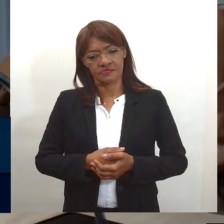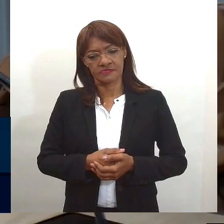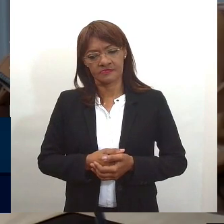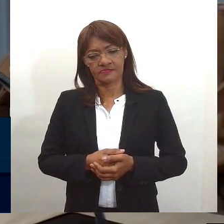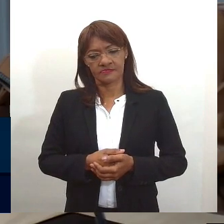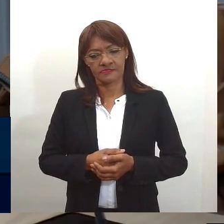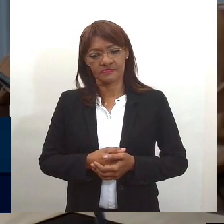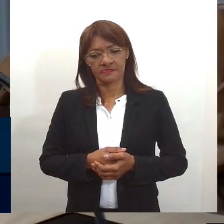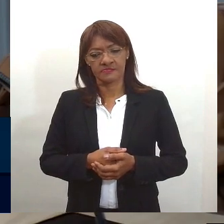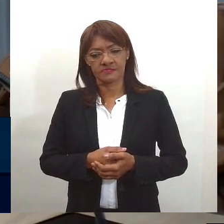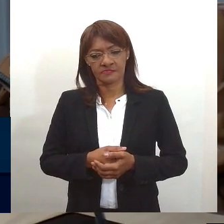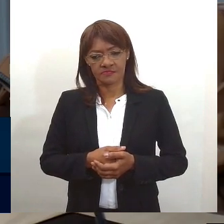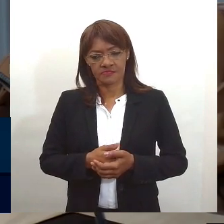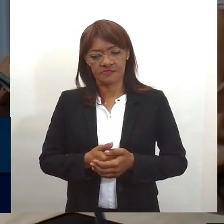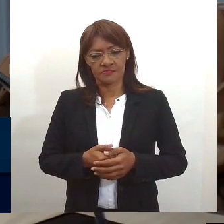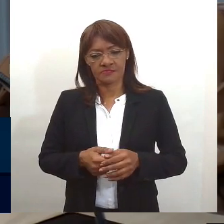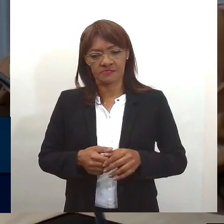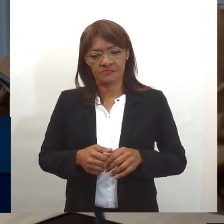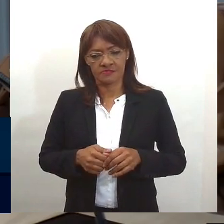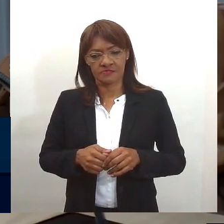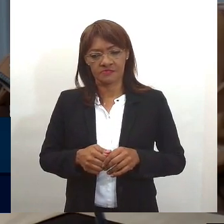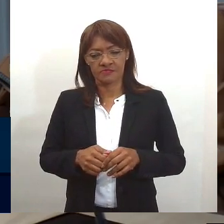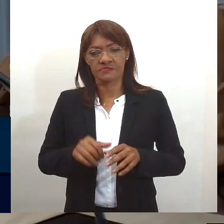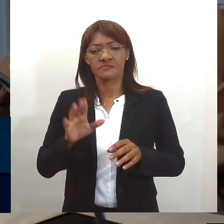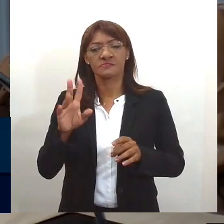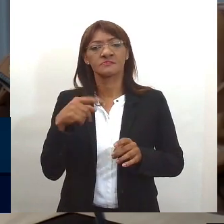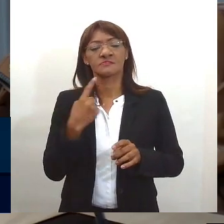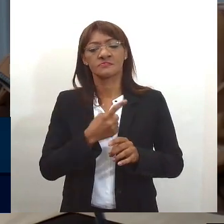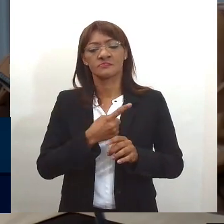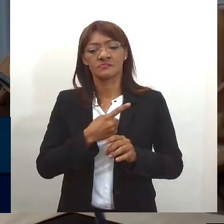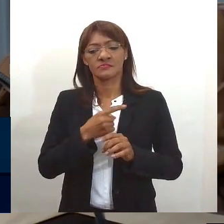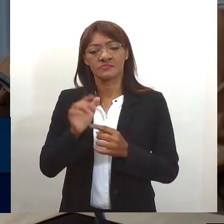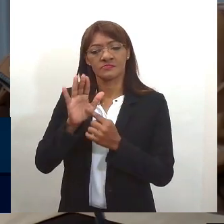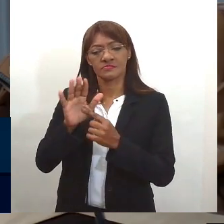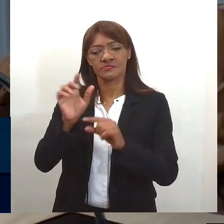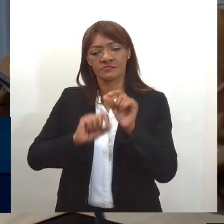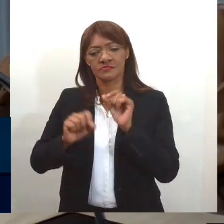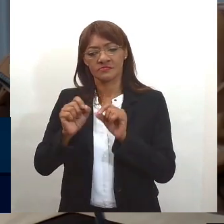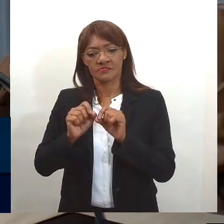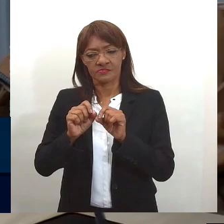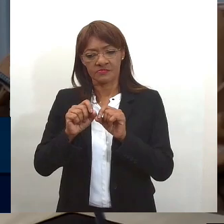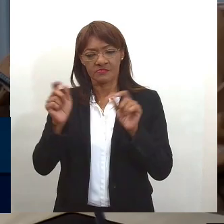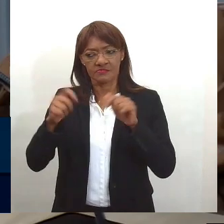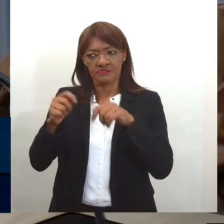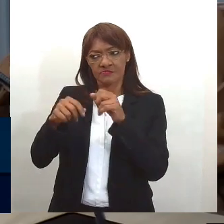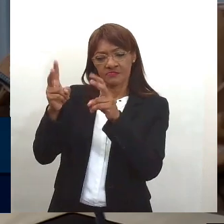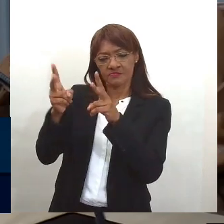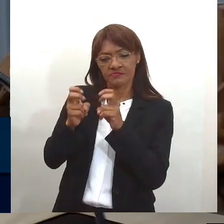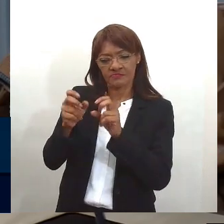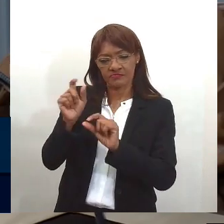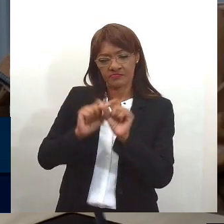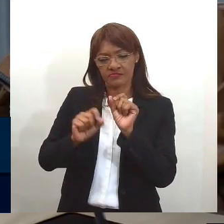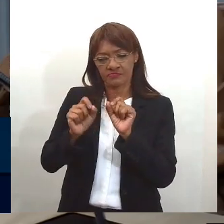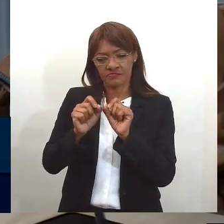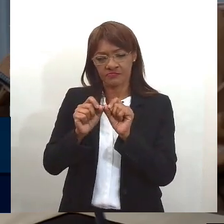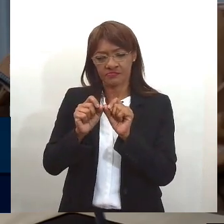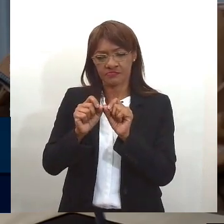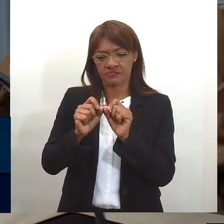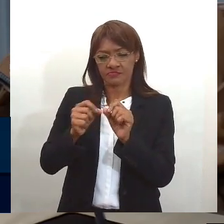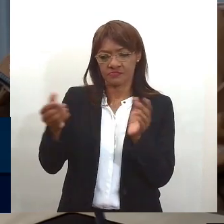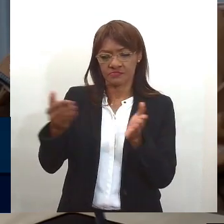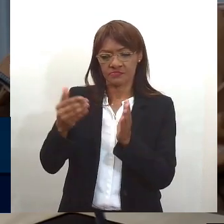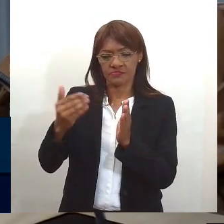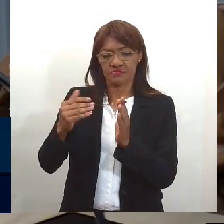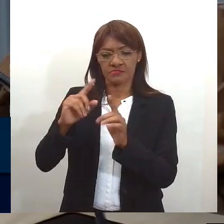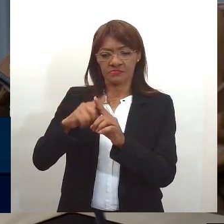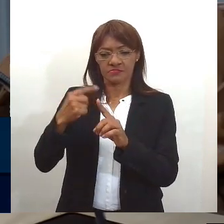Aqui a gente desagrega um pouco a receita corrente, a gente pode perceber que muito do aumento da receita corrente veio do esforço do